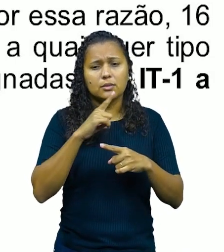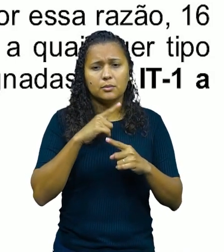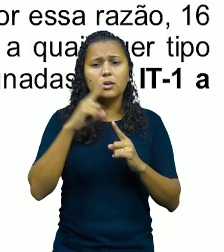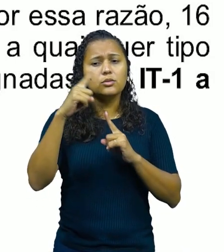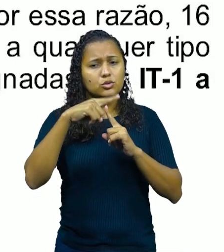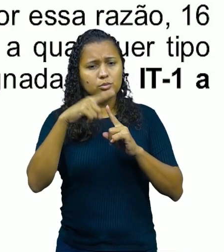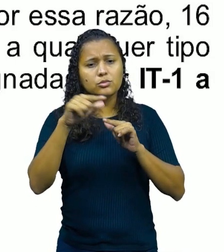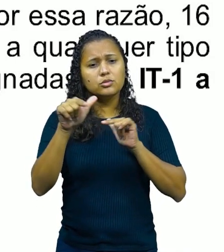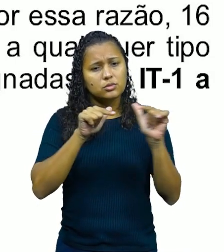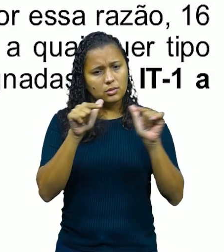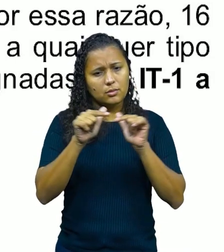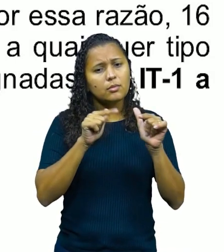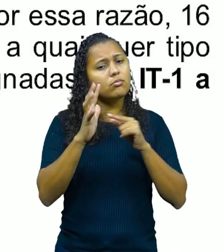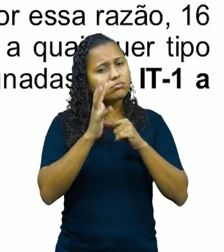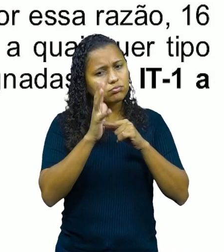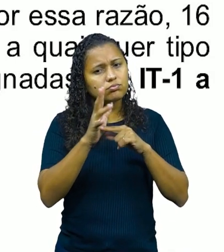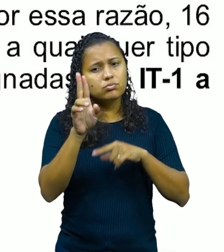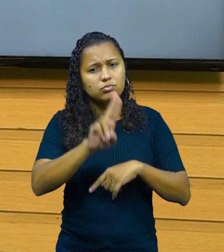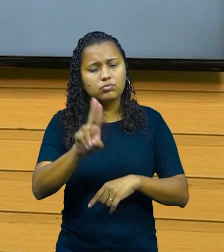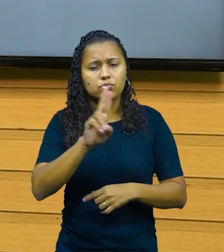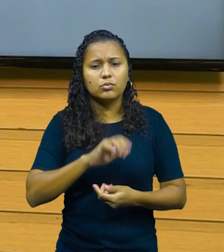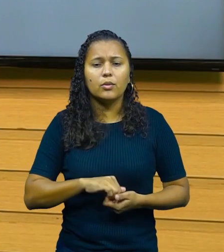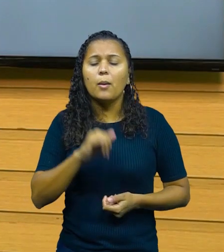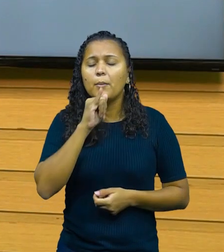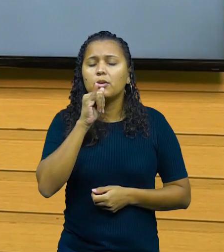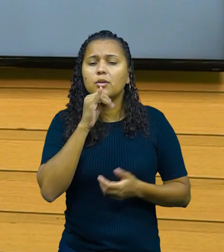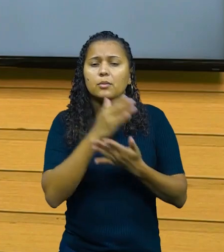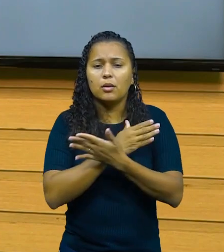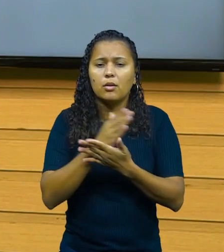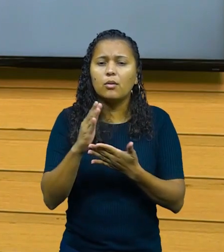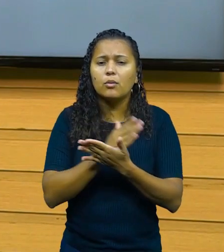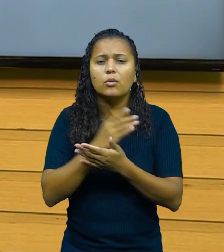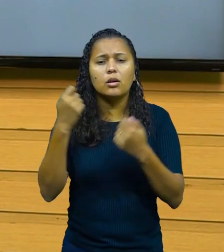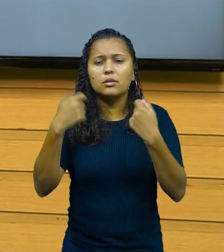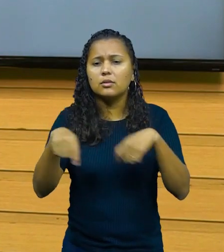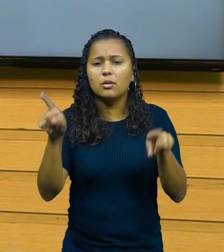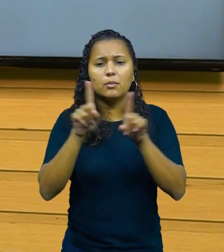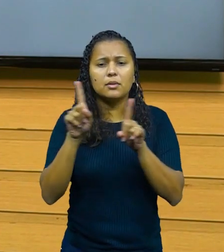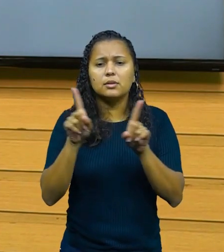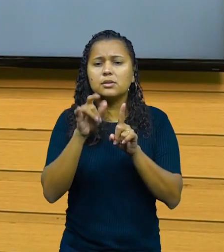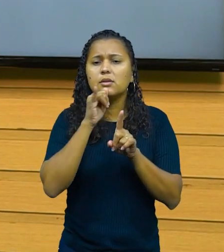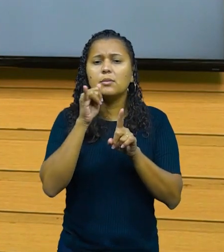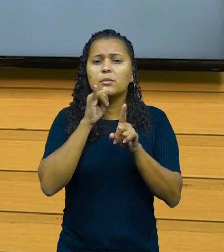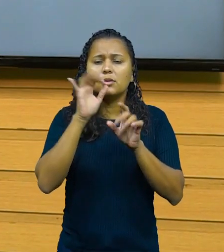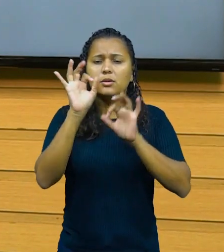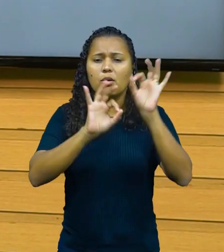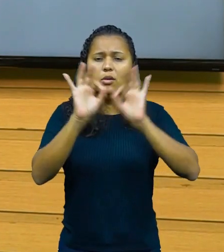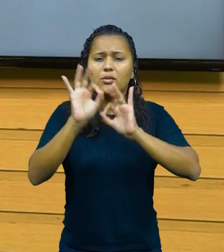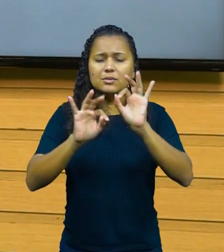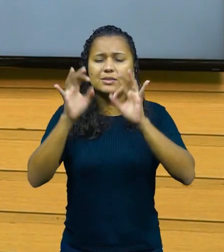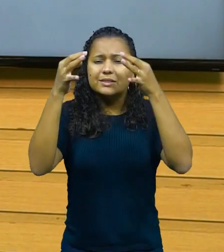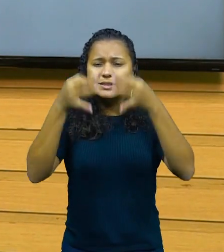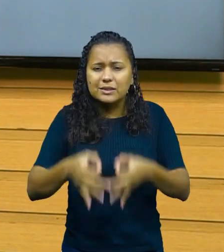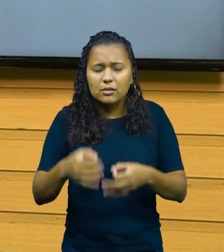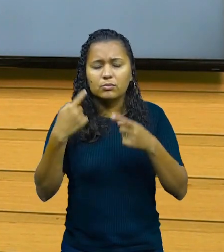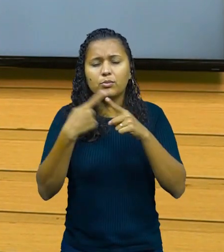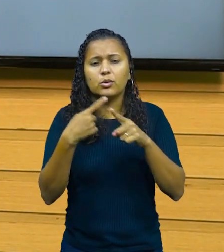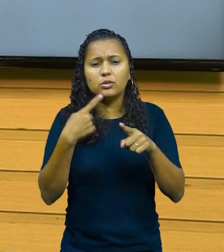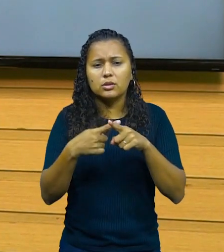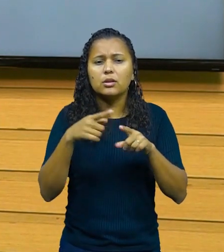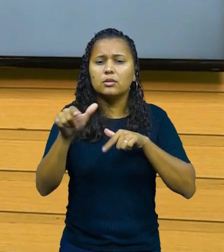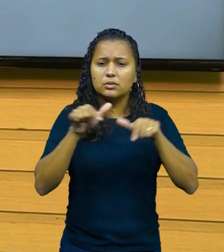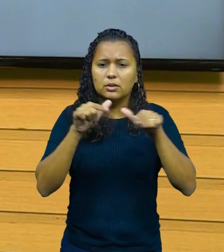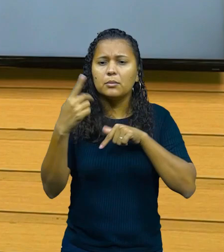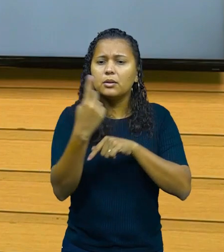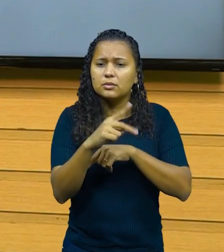de trabalho que a máquina vai realizar. Então, às vezes, tem peças que elas não precisam passar por um fino acabamento, porque